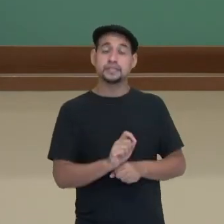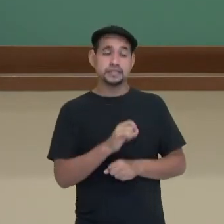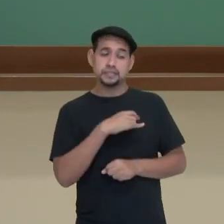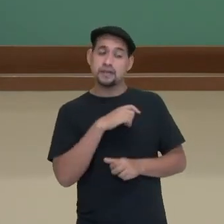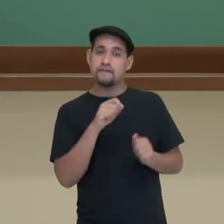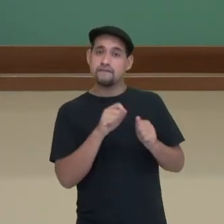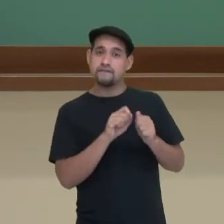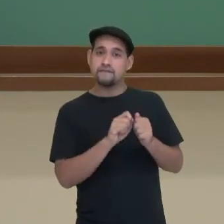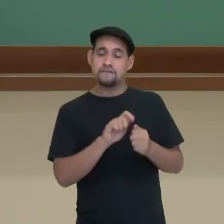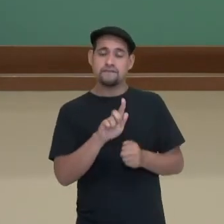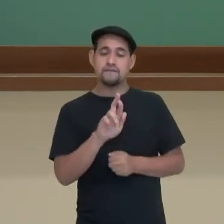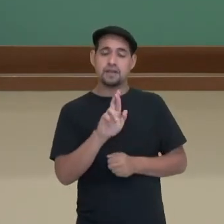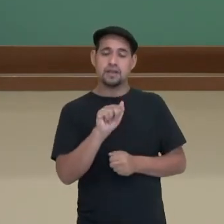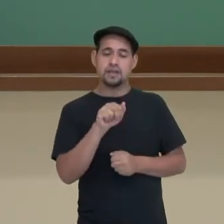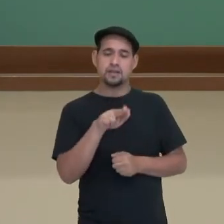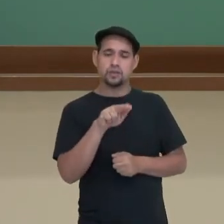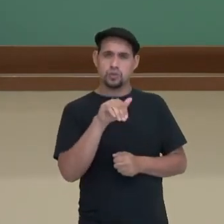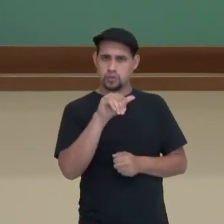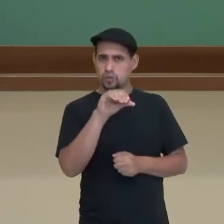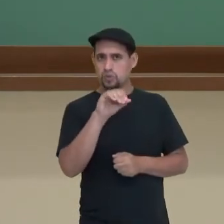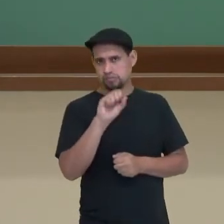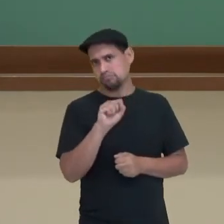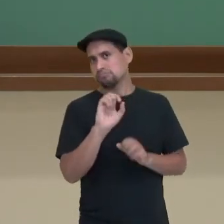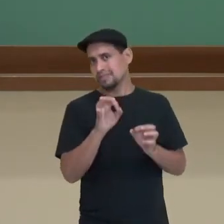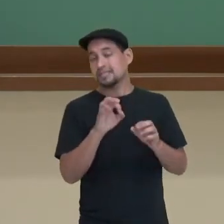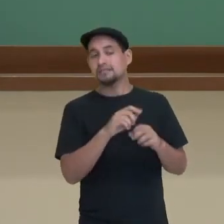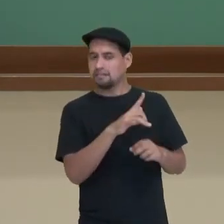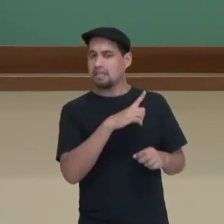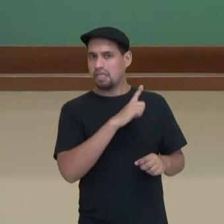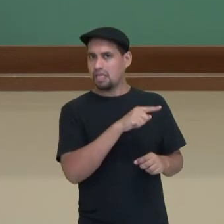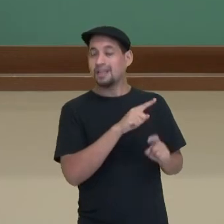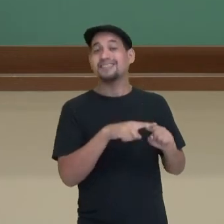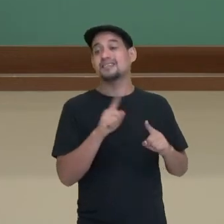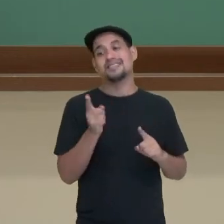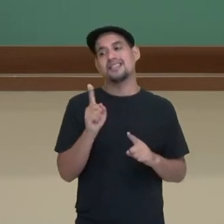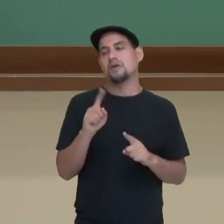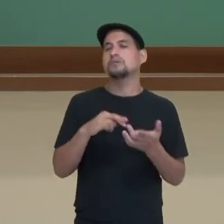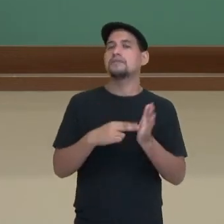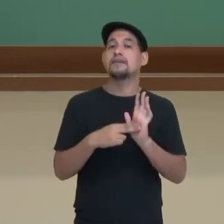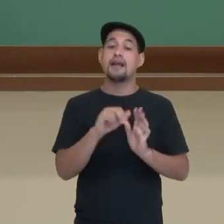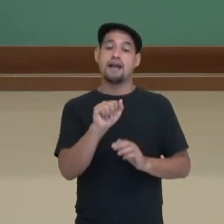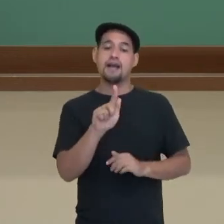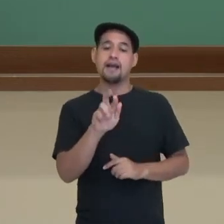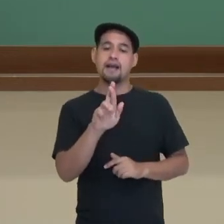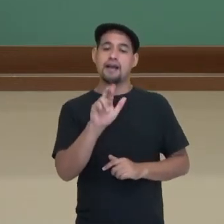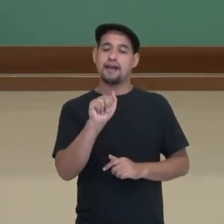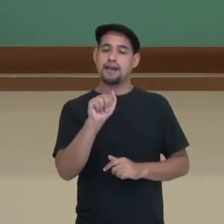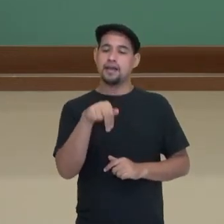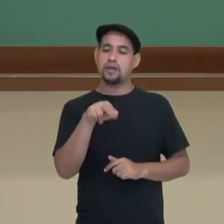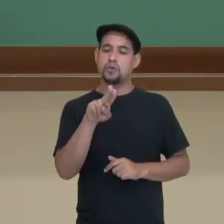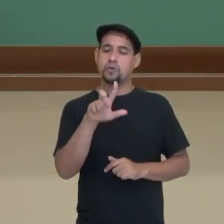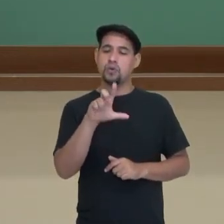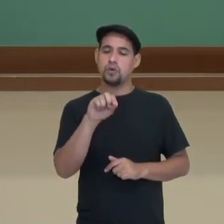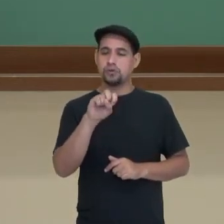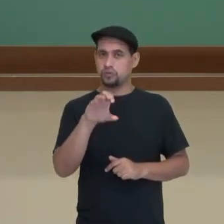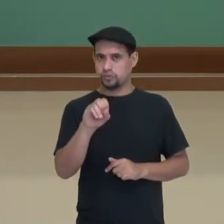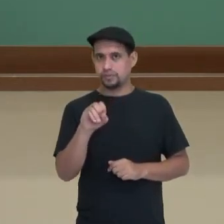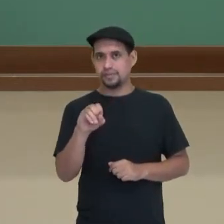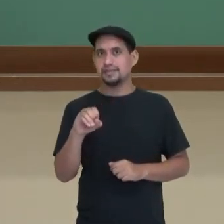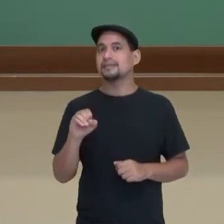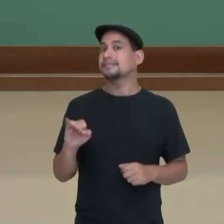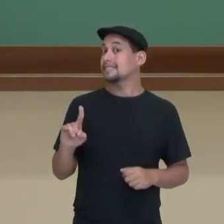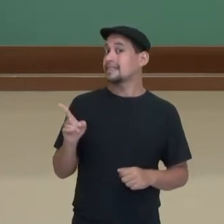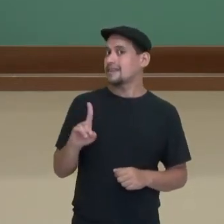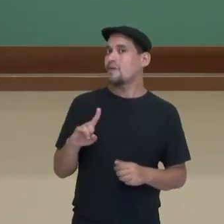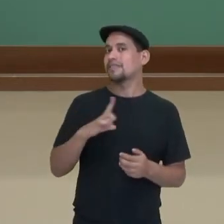forma esses grânulos, eles são agranulosos. Se eles não formam, eles são os agranulosos. Ó, se forma, são granulosos. E se